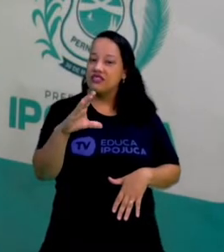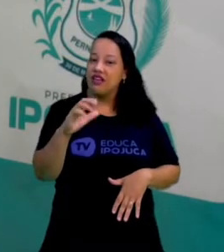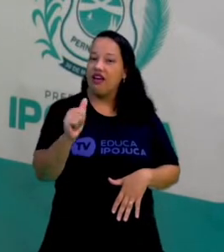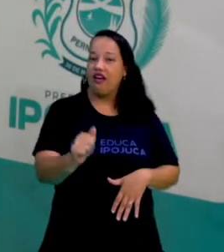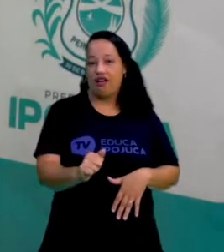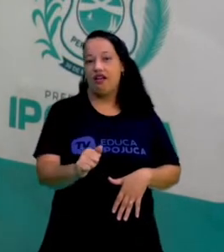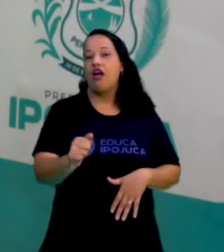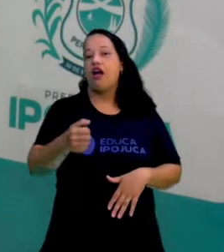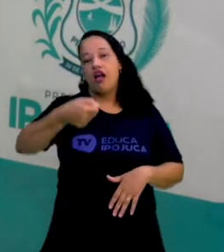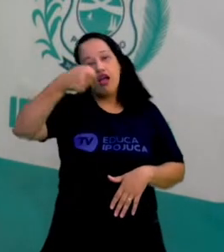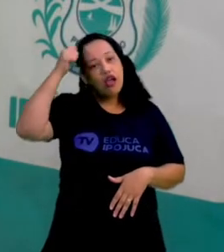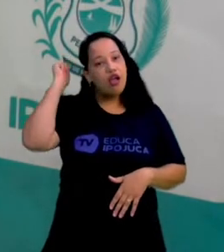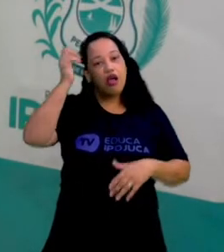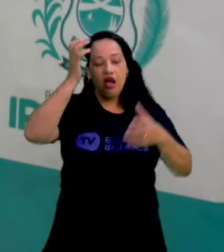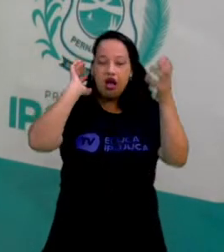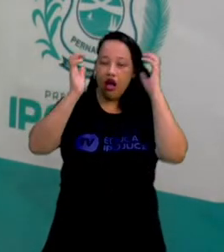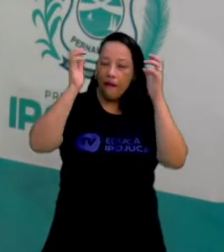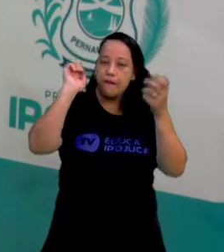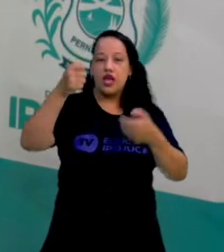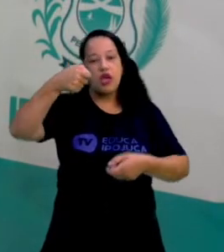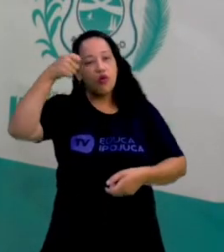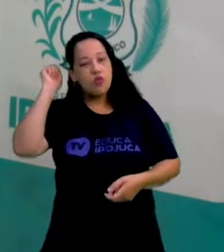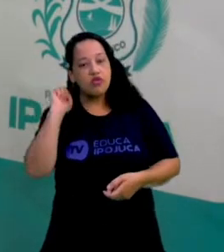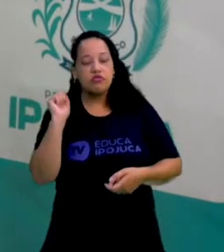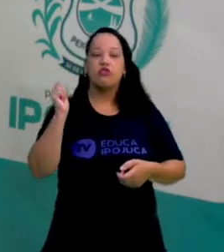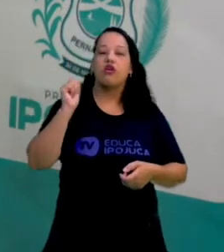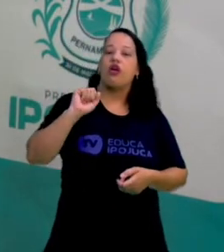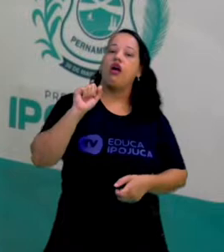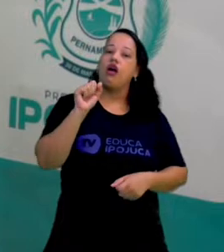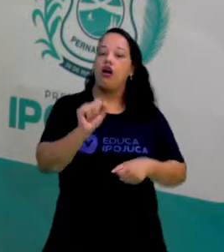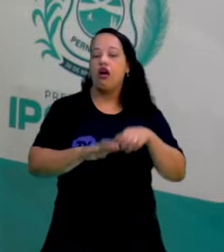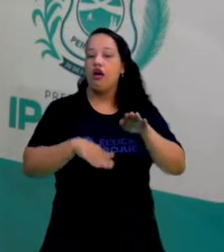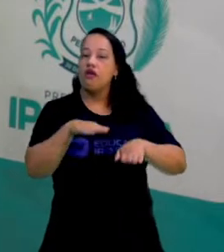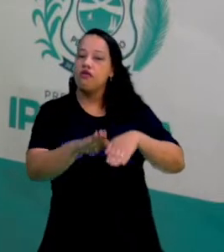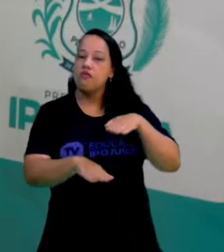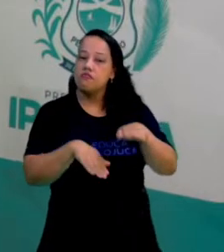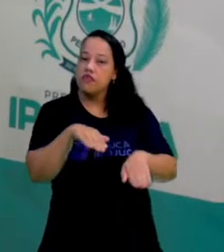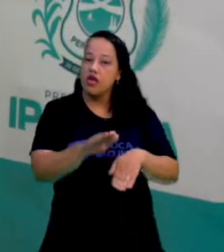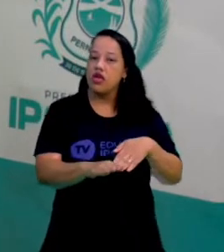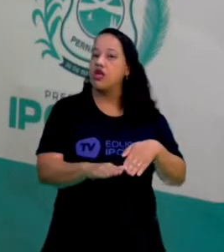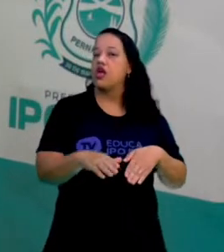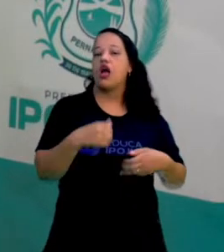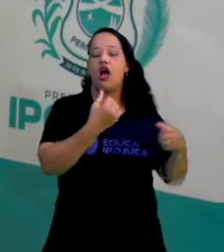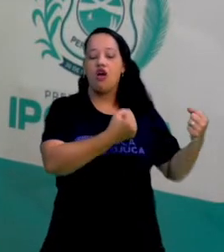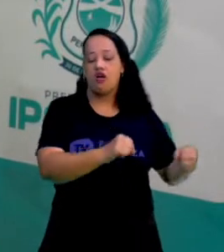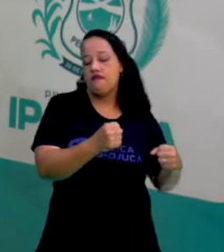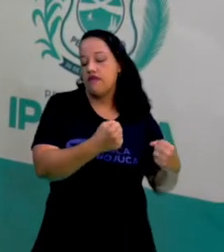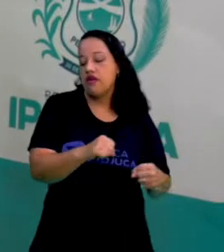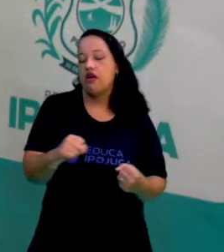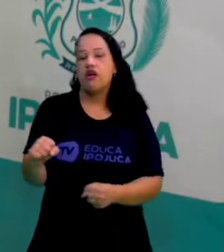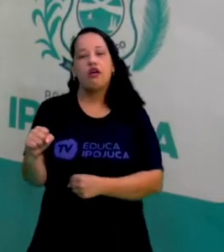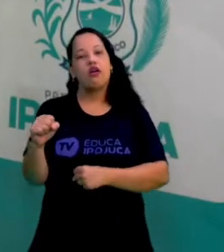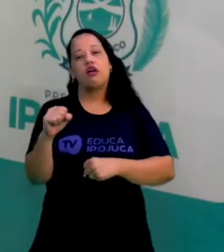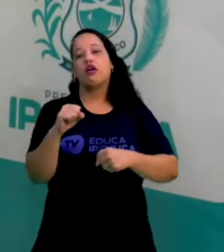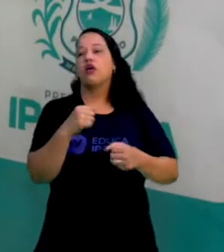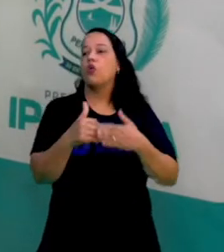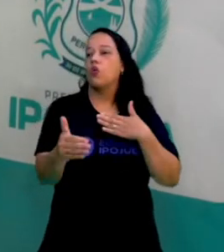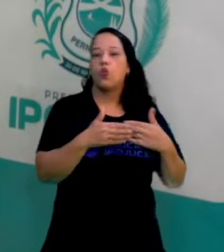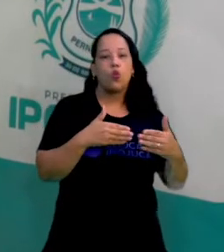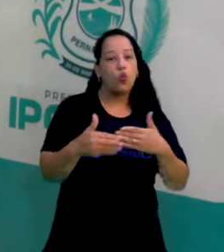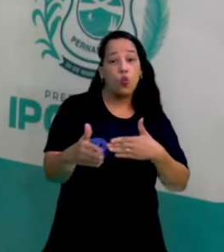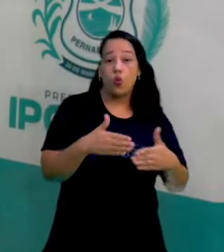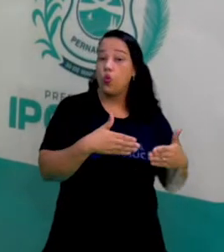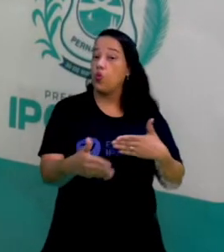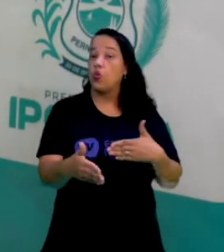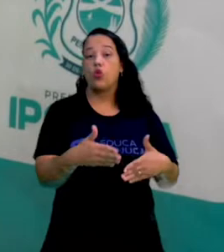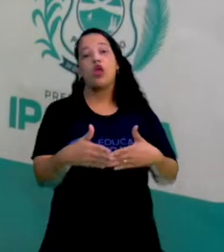cabelo, pentear, escovar os dentes, caminhar, né? Qualquer atividade, varrer a casa, tá? Qualquer atividade que você